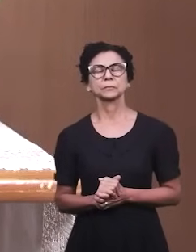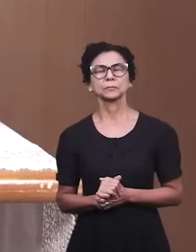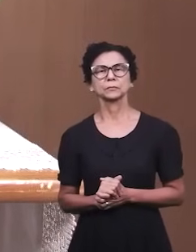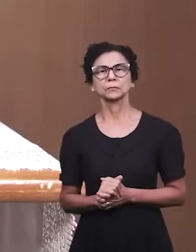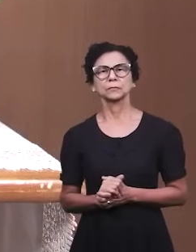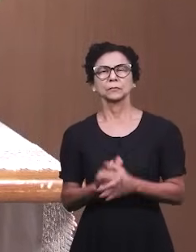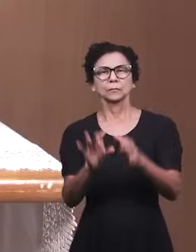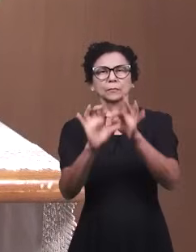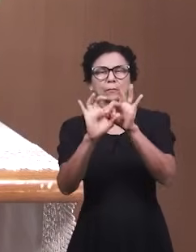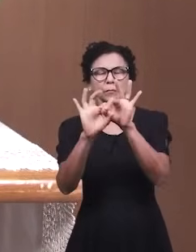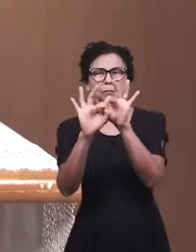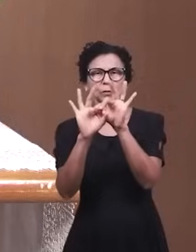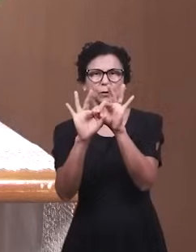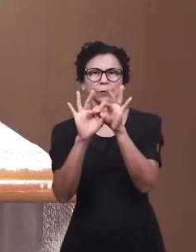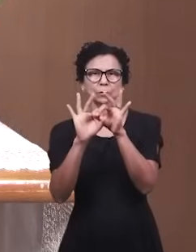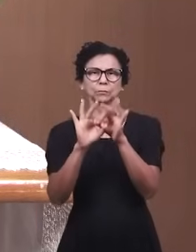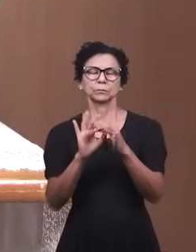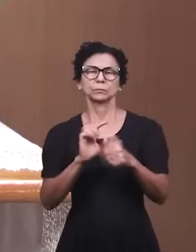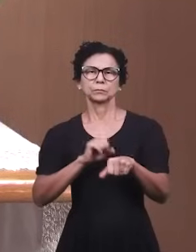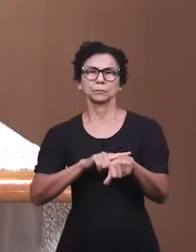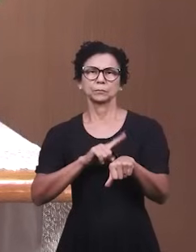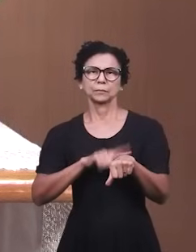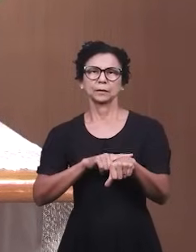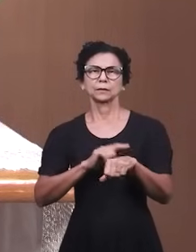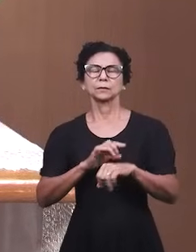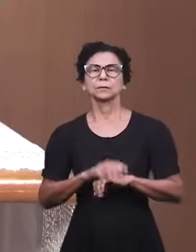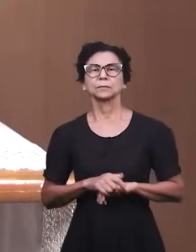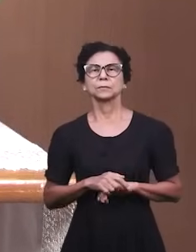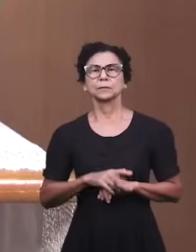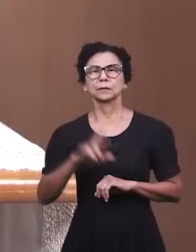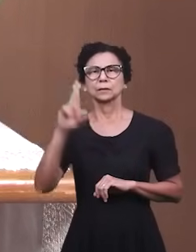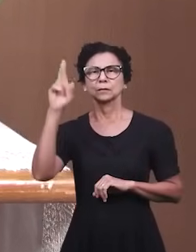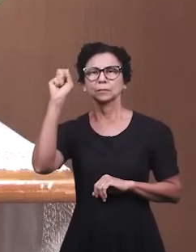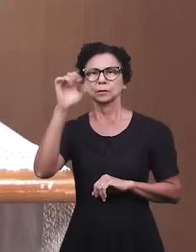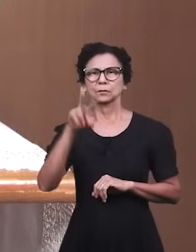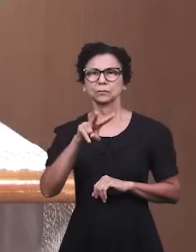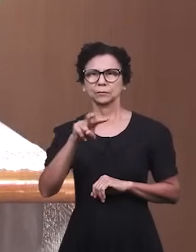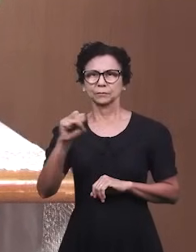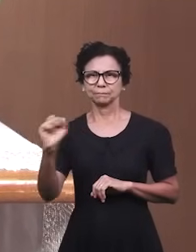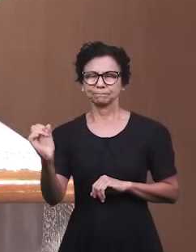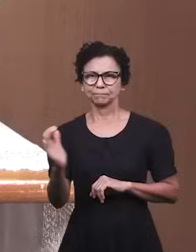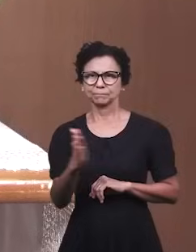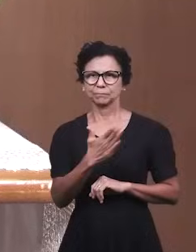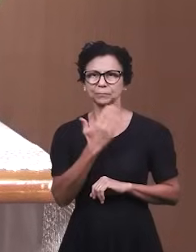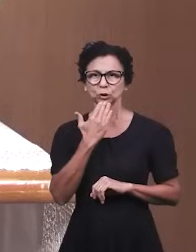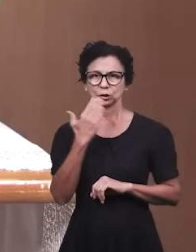estarem fechando seus olhos para que o Senhor possa nos abençoar.